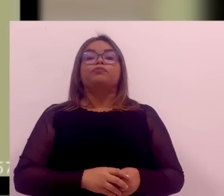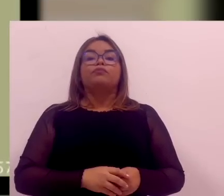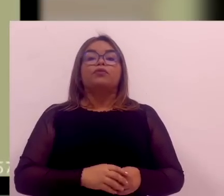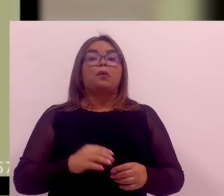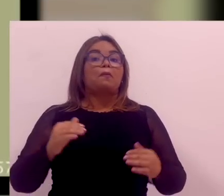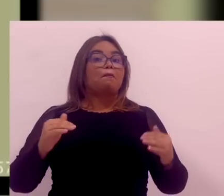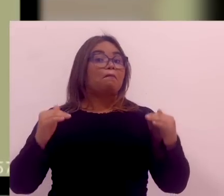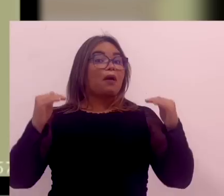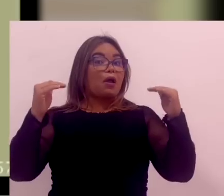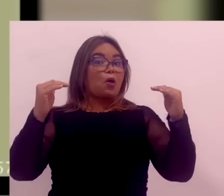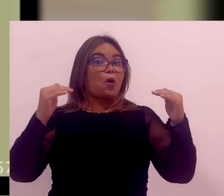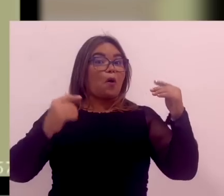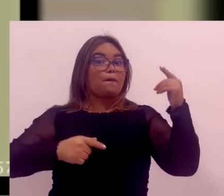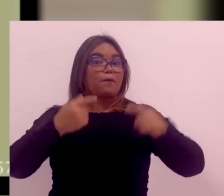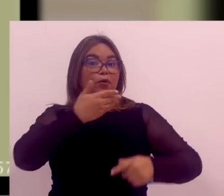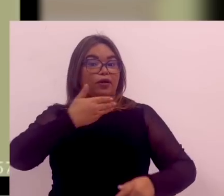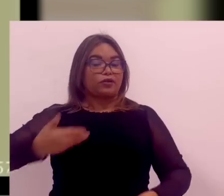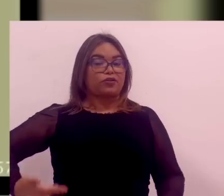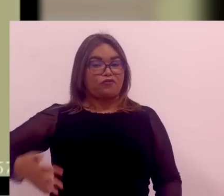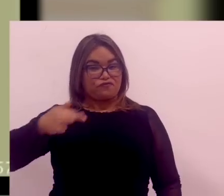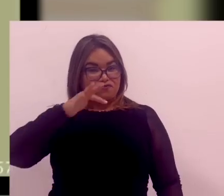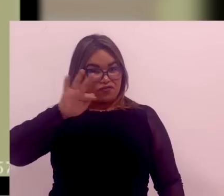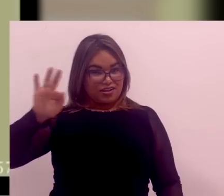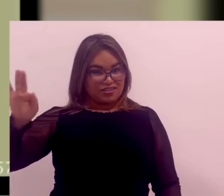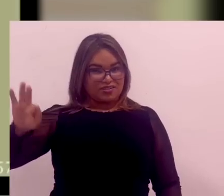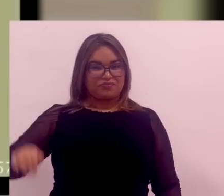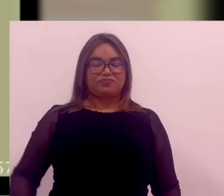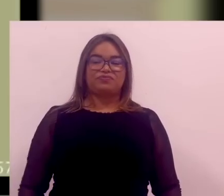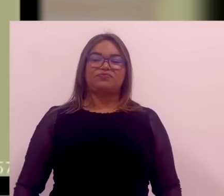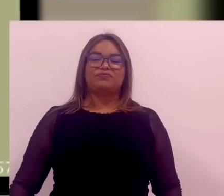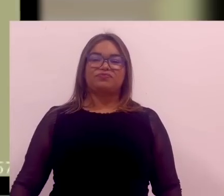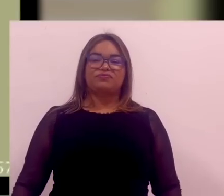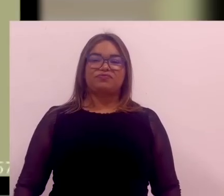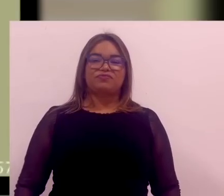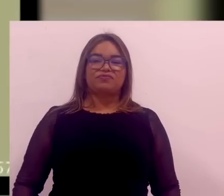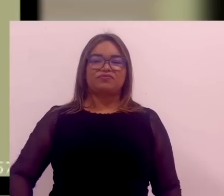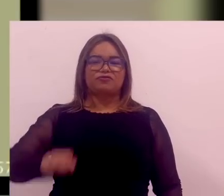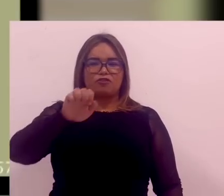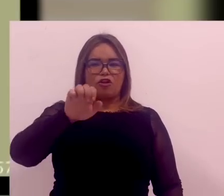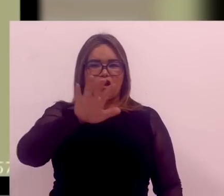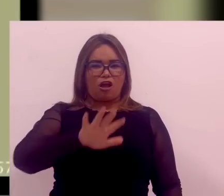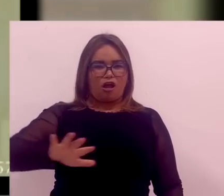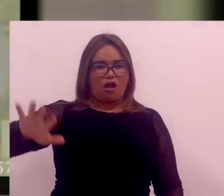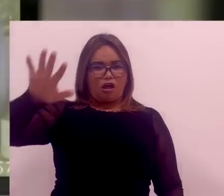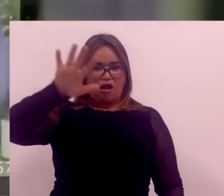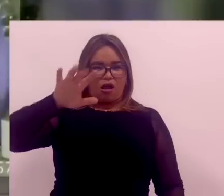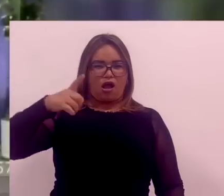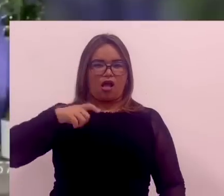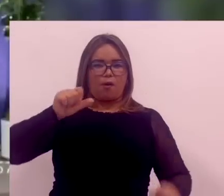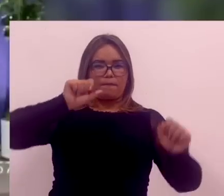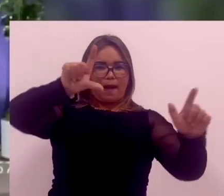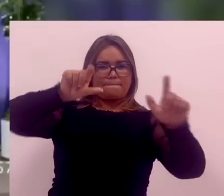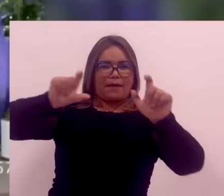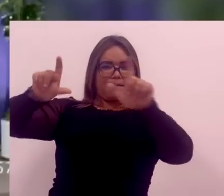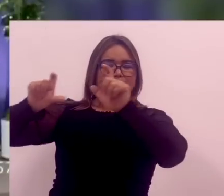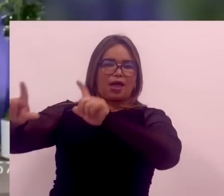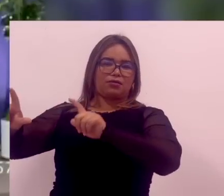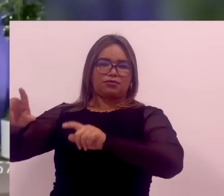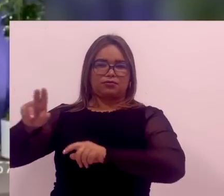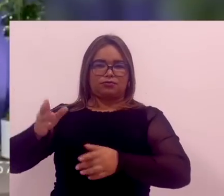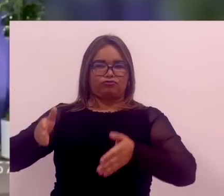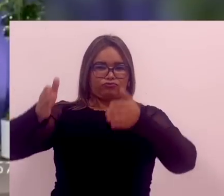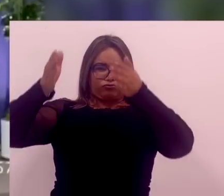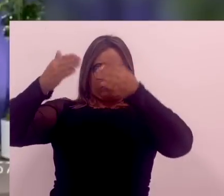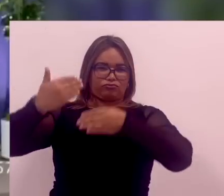maiores políticos da França disse recentemente que quando eles colocam um pôster em toda a Europa do templo da Torre de Babel, com um guindaste